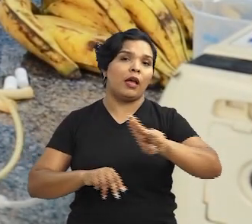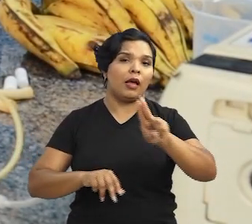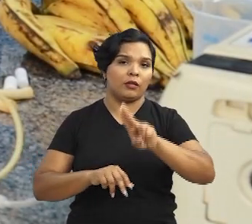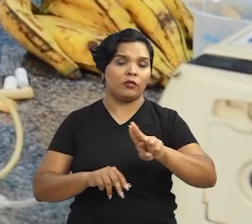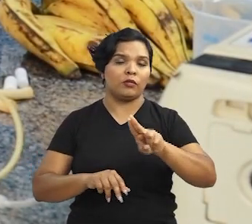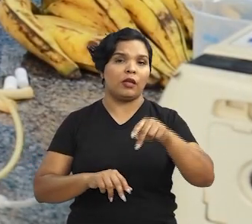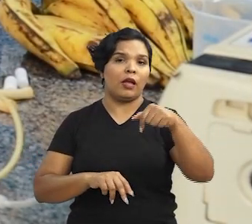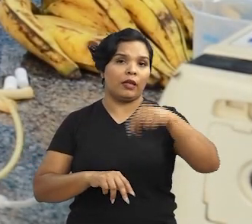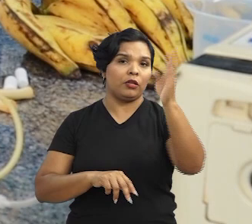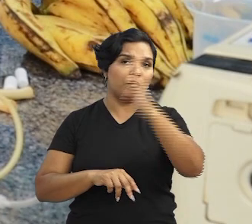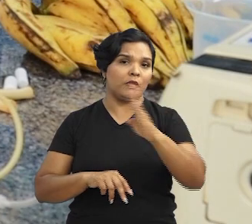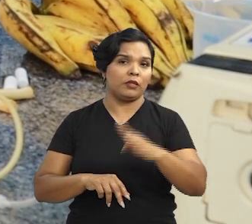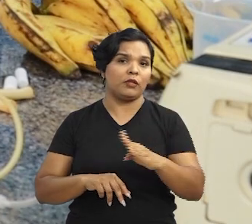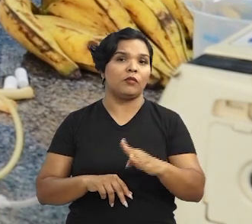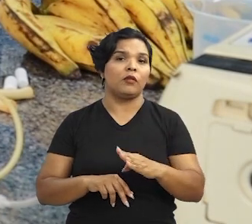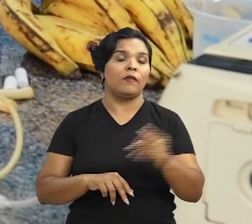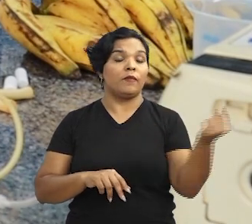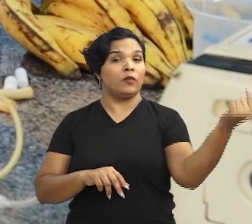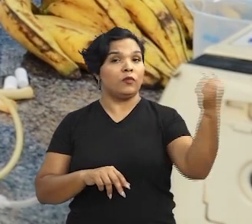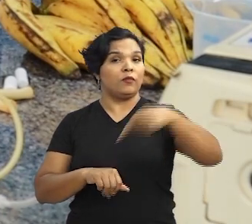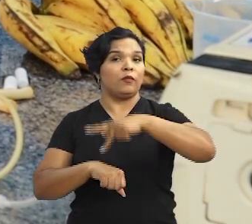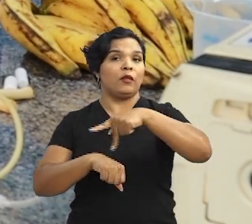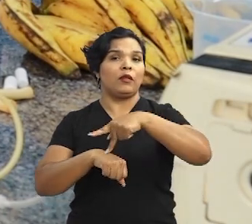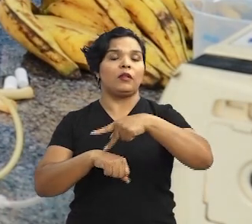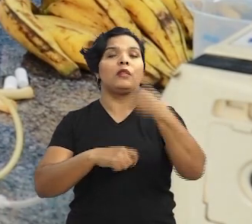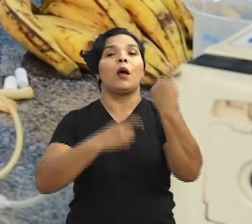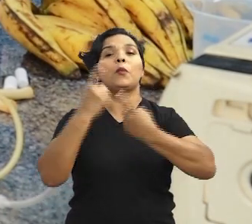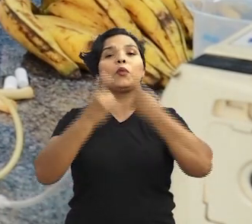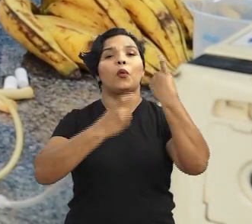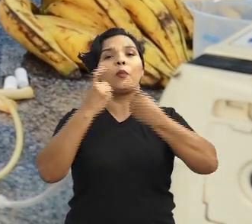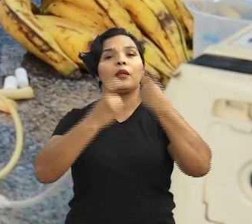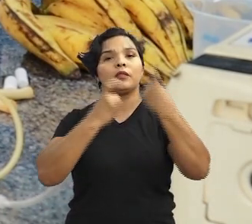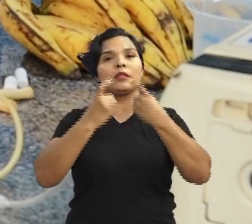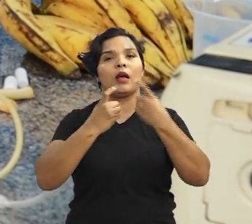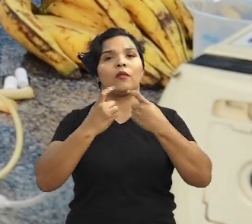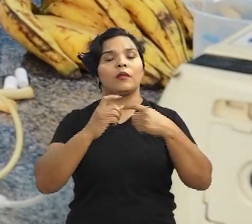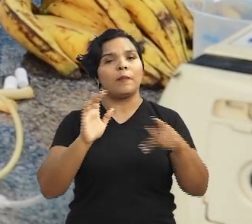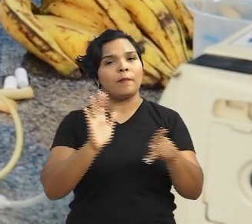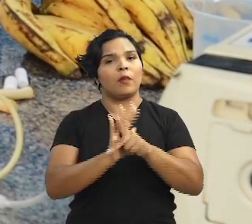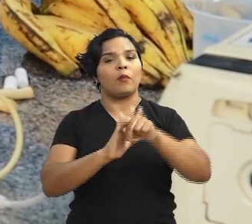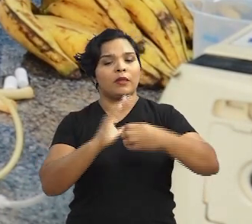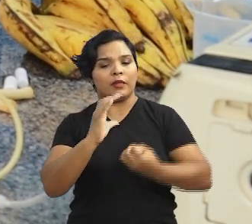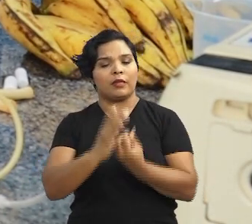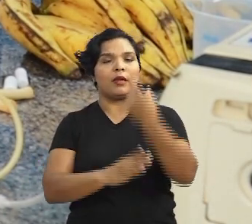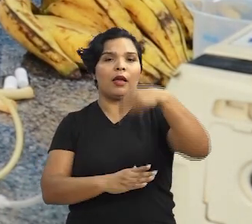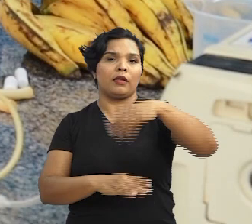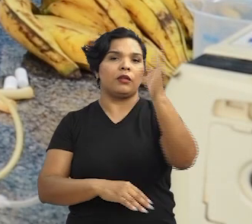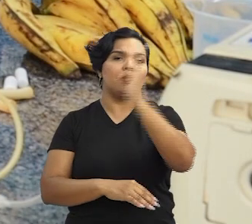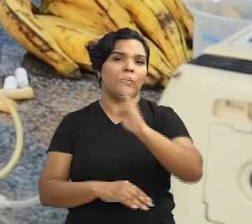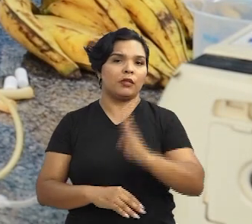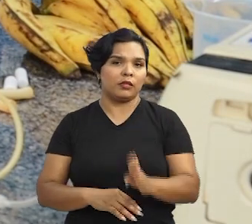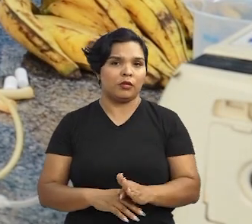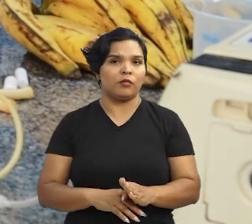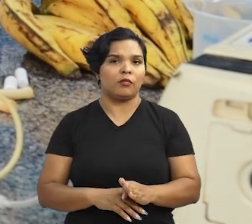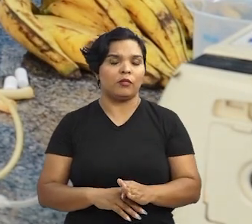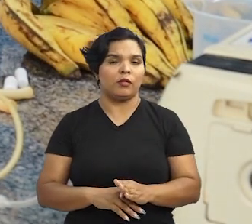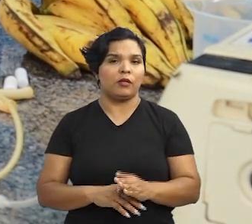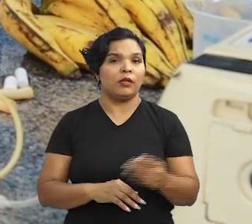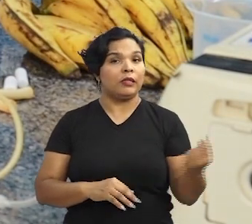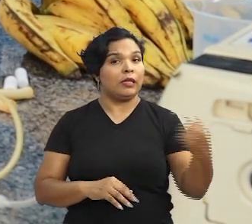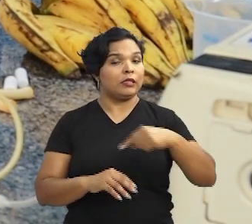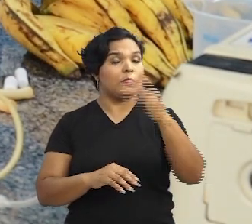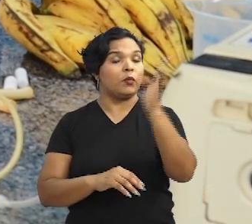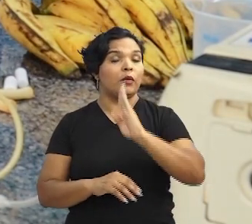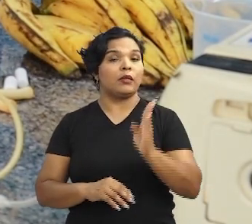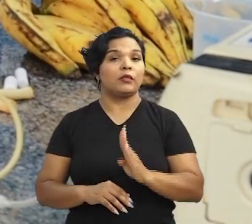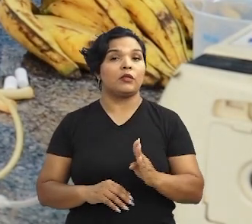são utilizados nesse segmento no Brasil, eles são importados. Então a gente tem uma preocupação muito grande de tentar nacionalizar a tecnologia e tentar